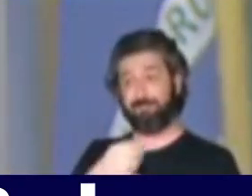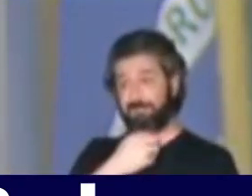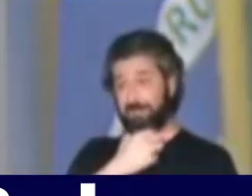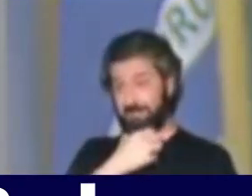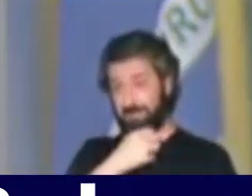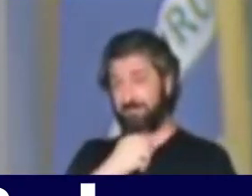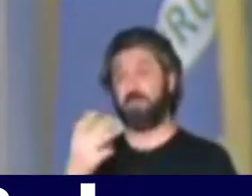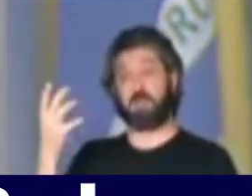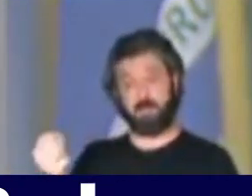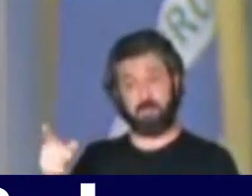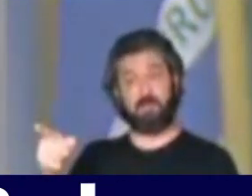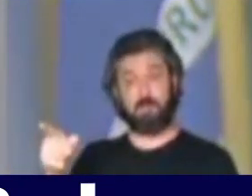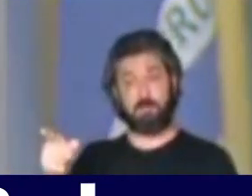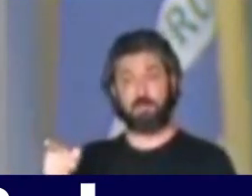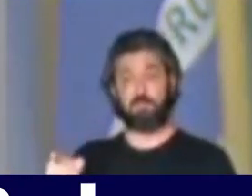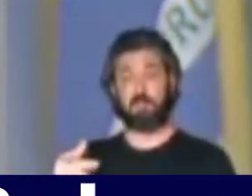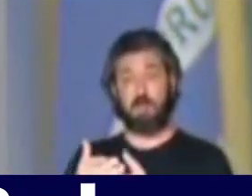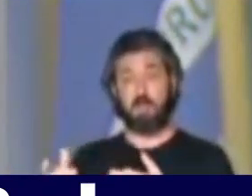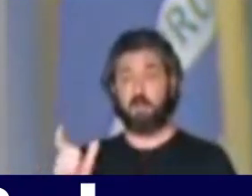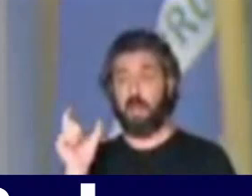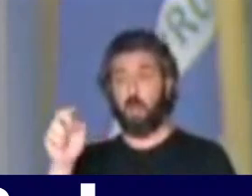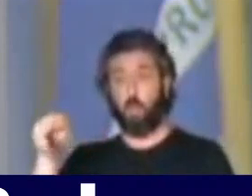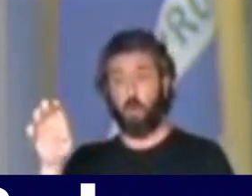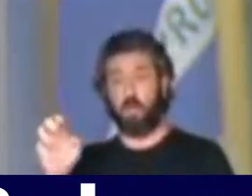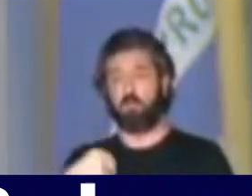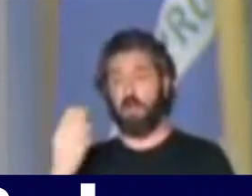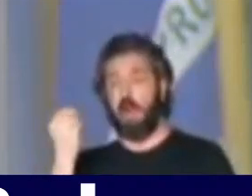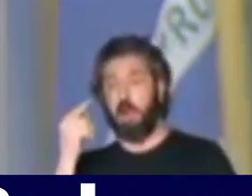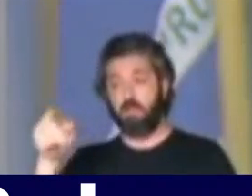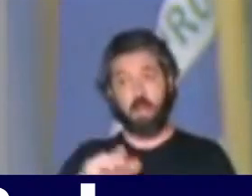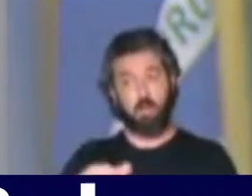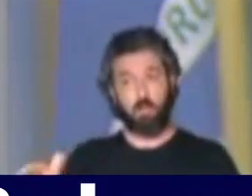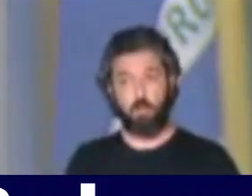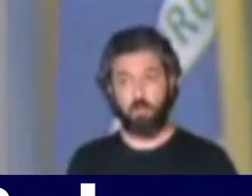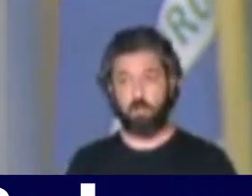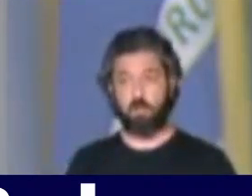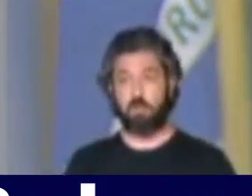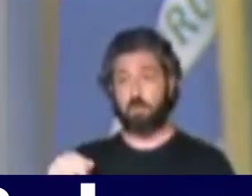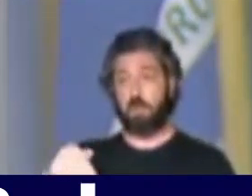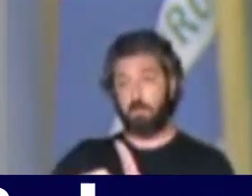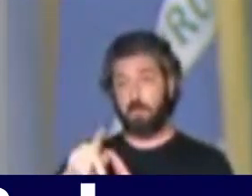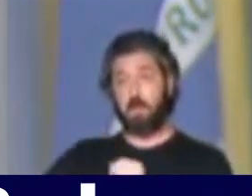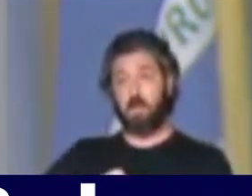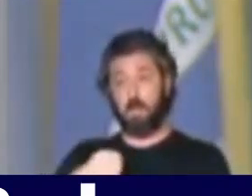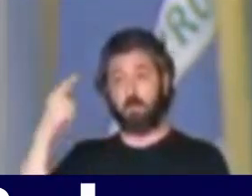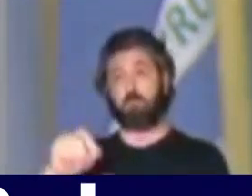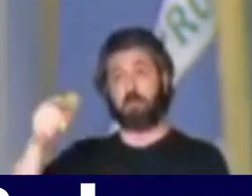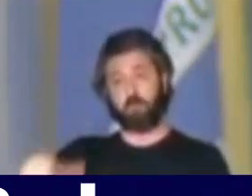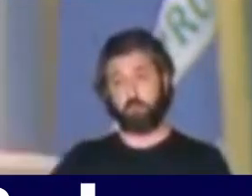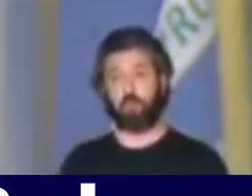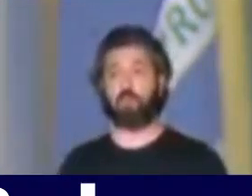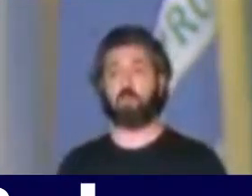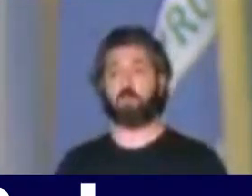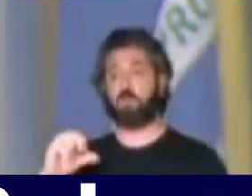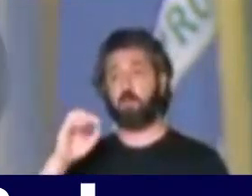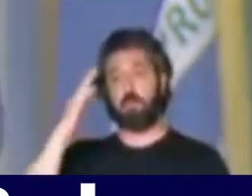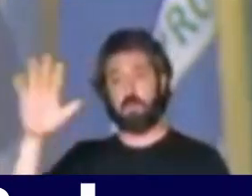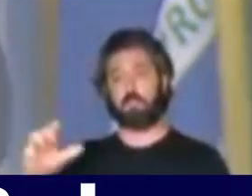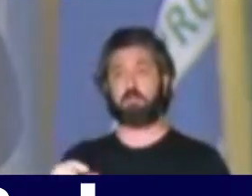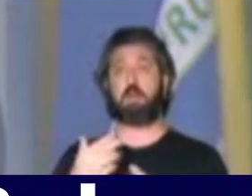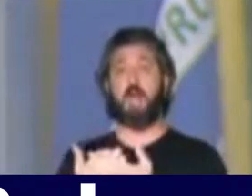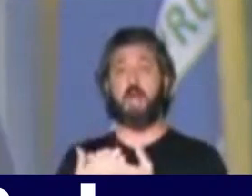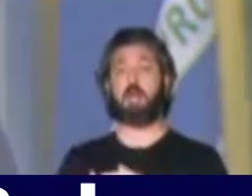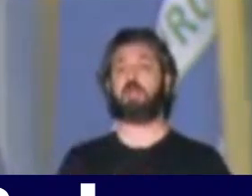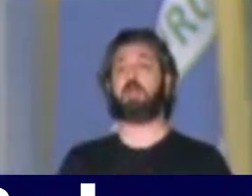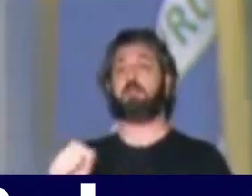gente vai passar esse fim da carteirinha da ONU pra acabar com essa boquinha de vocês. E se não passar a VMP, ano que vem a gente faz outra MP e dá 90 dias pra estudante